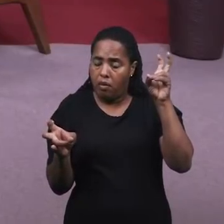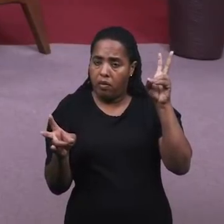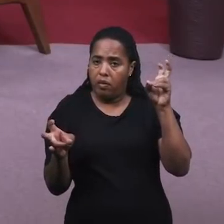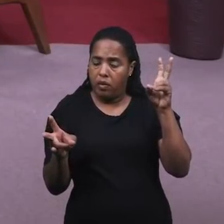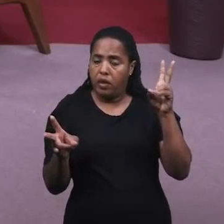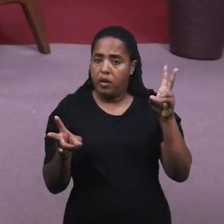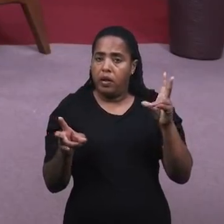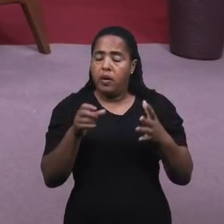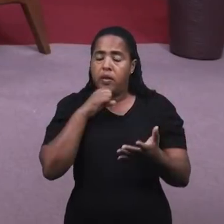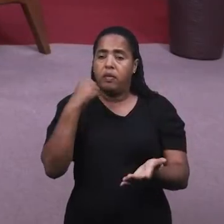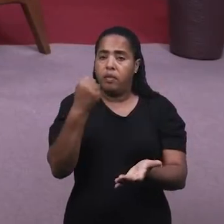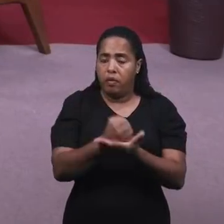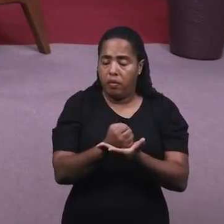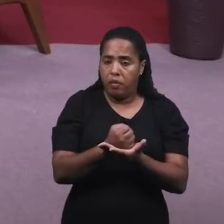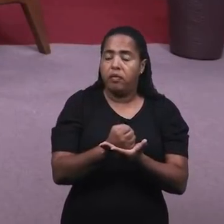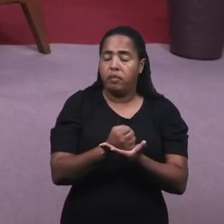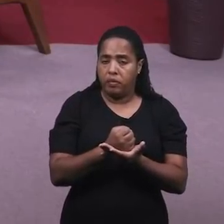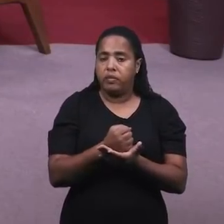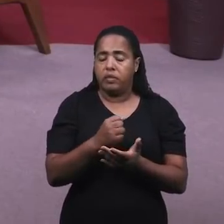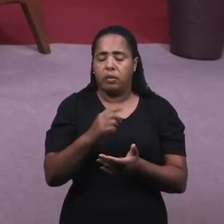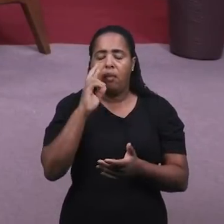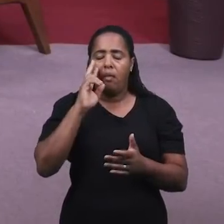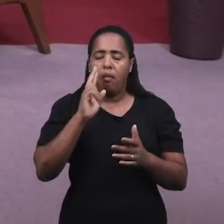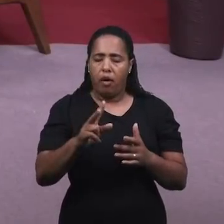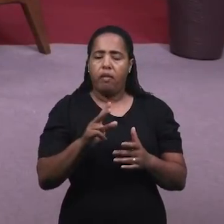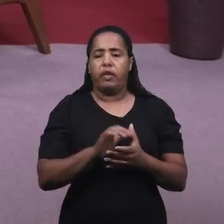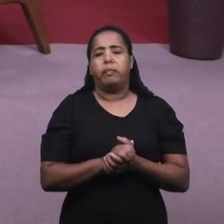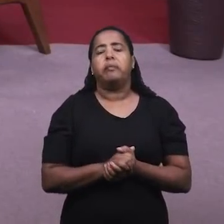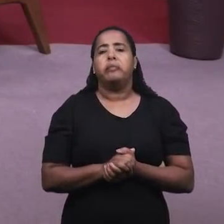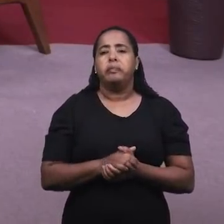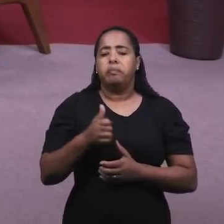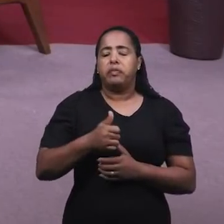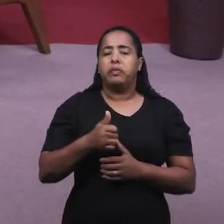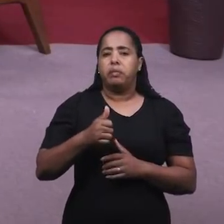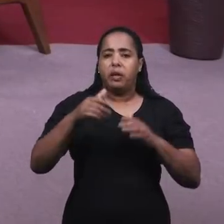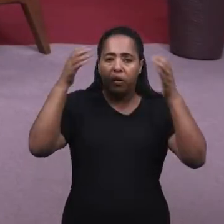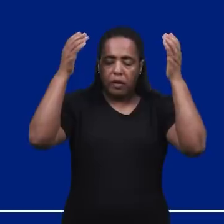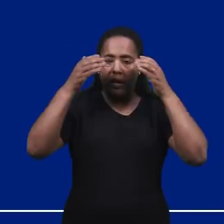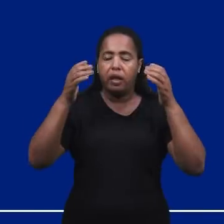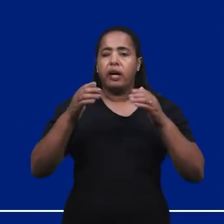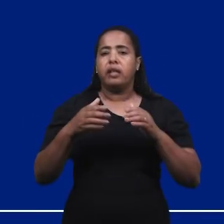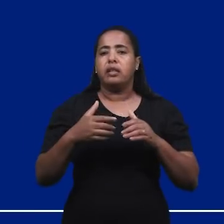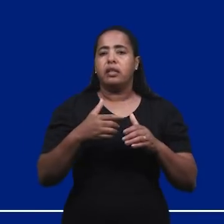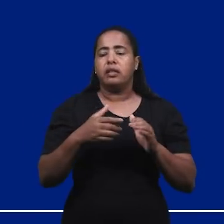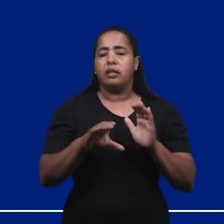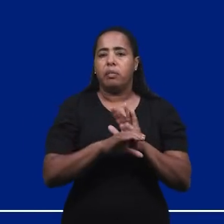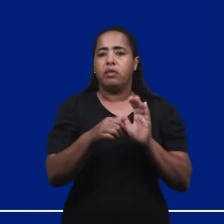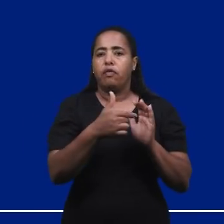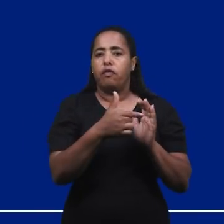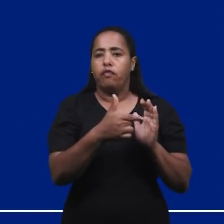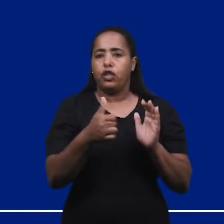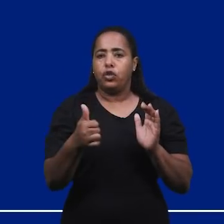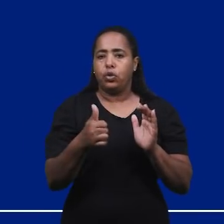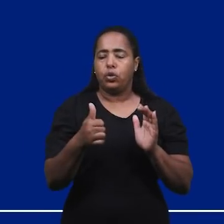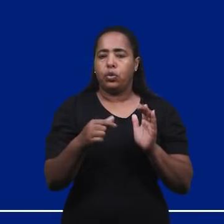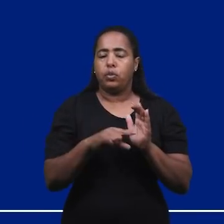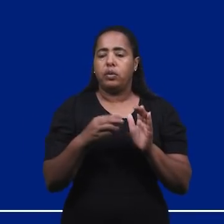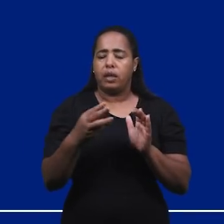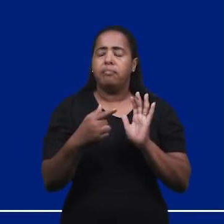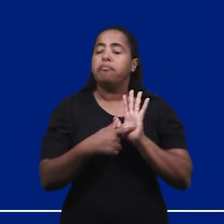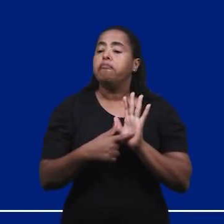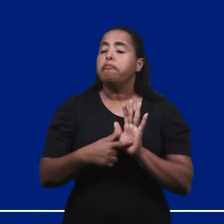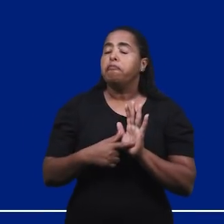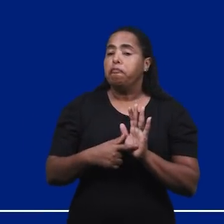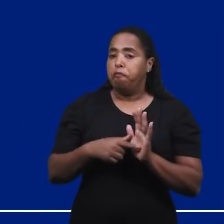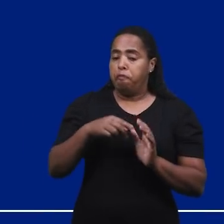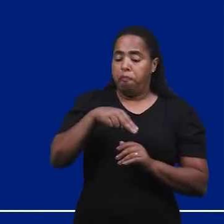Testamento que fica em 1 Reis, como você disse, Daniel 21:3. Vamos ler esse texto. Diz assim a palavra do Senhor: Porém, Nabote disse a